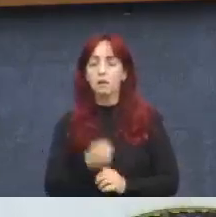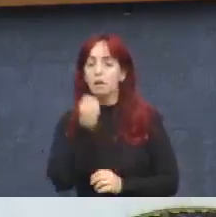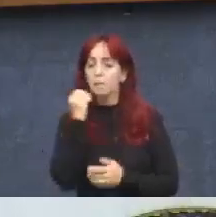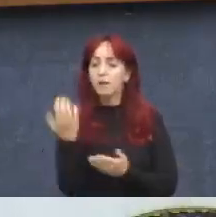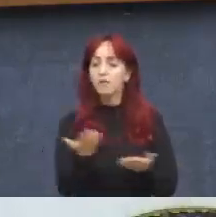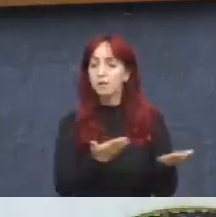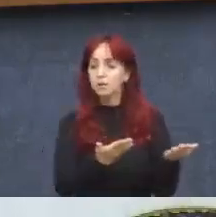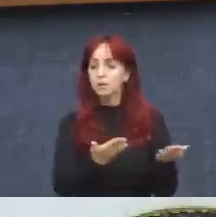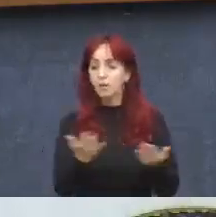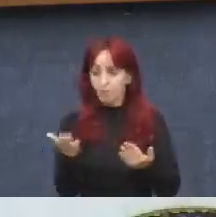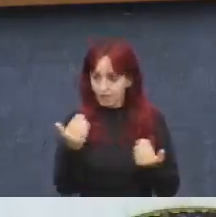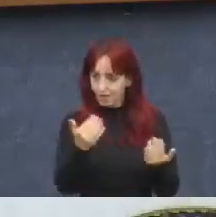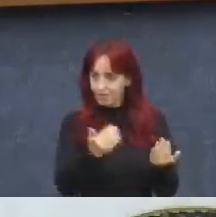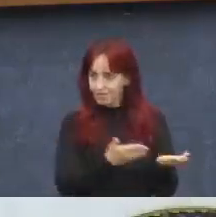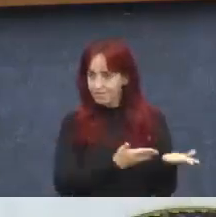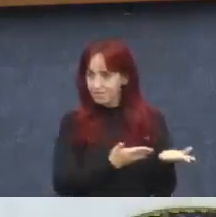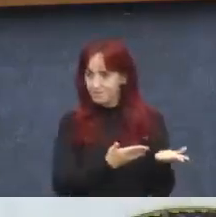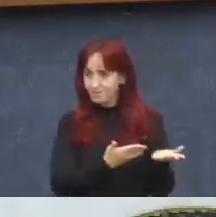aqui, você está aqui ao lado.